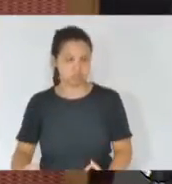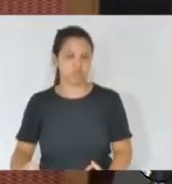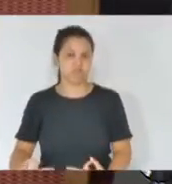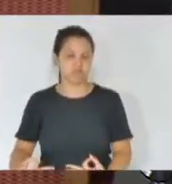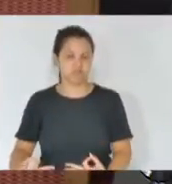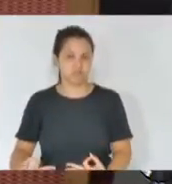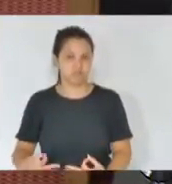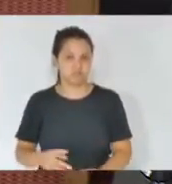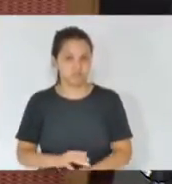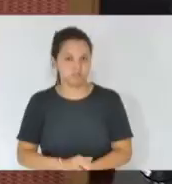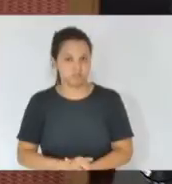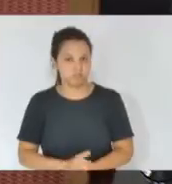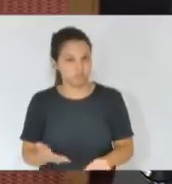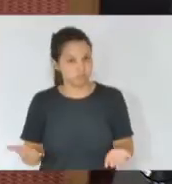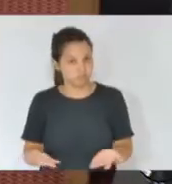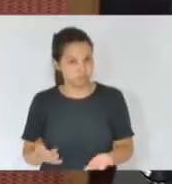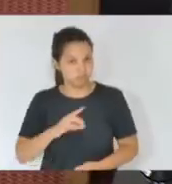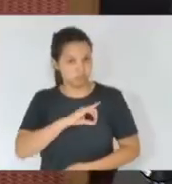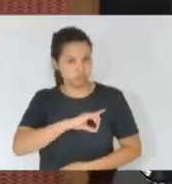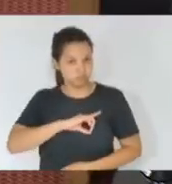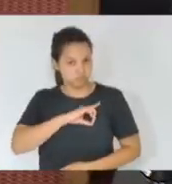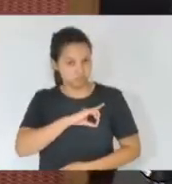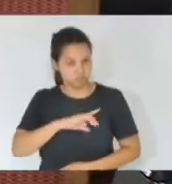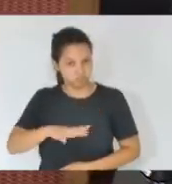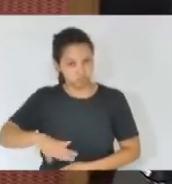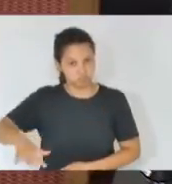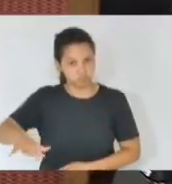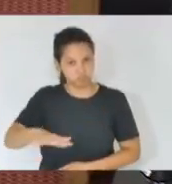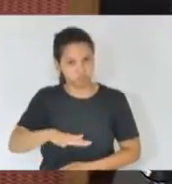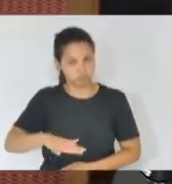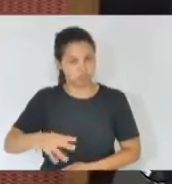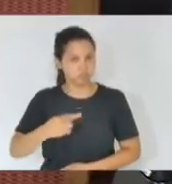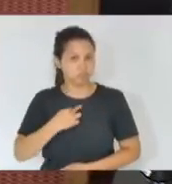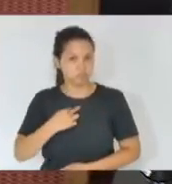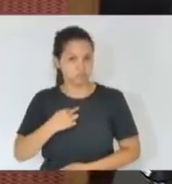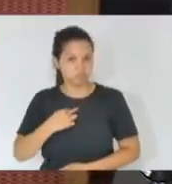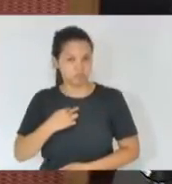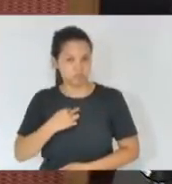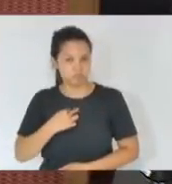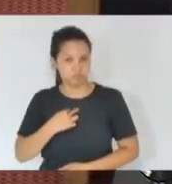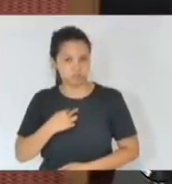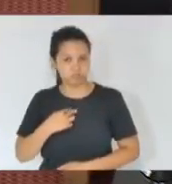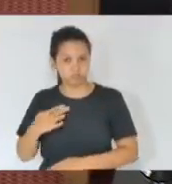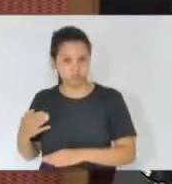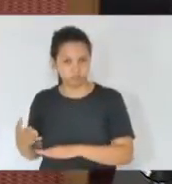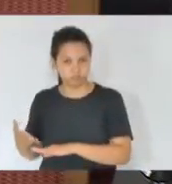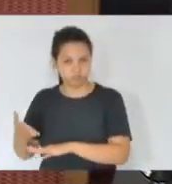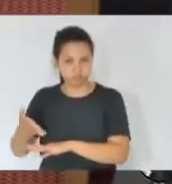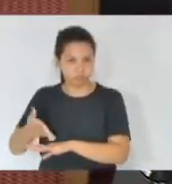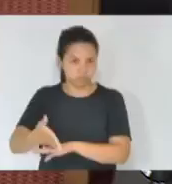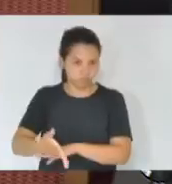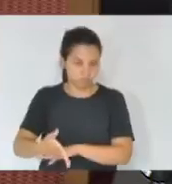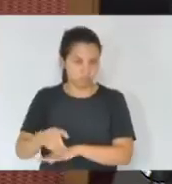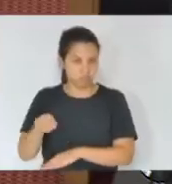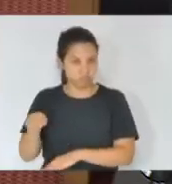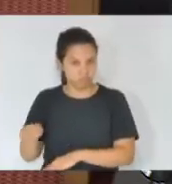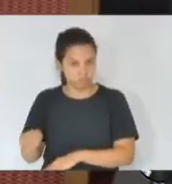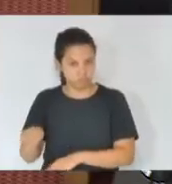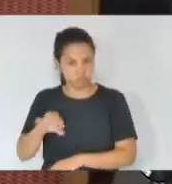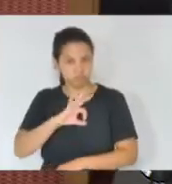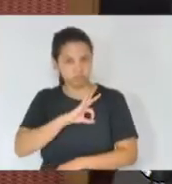o delegado regional não tem condições de deslocar um agente de polícia para